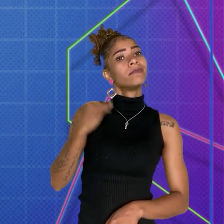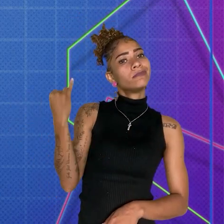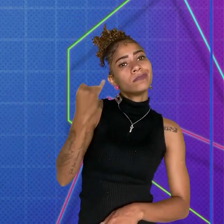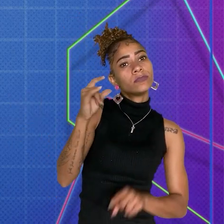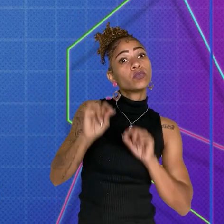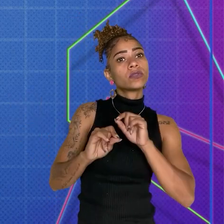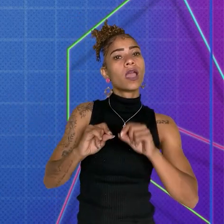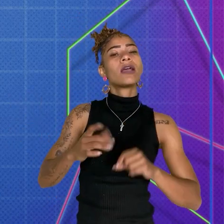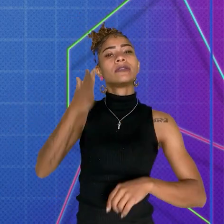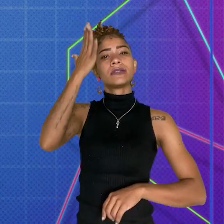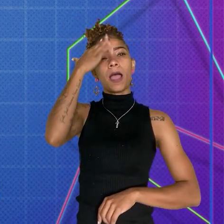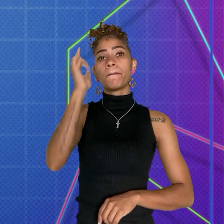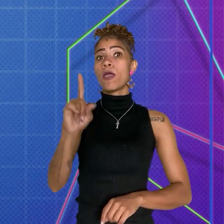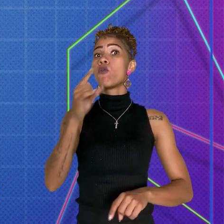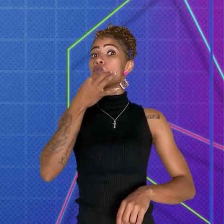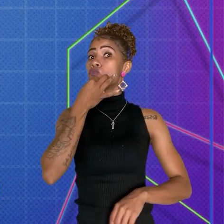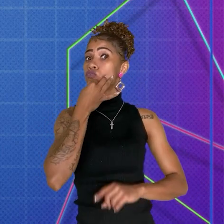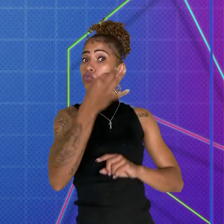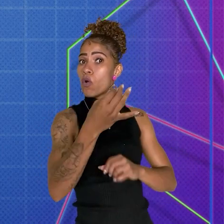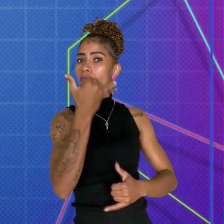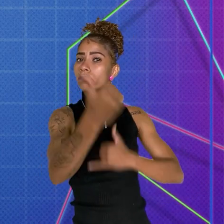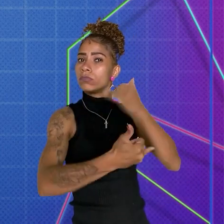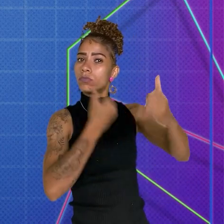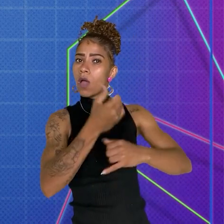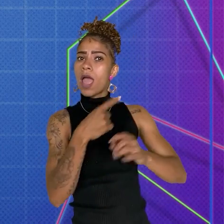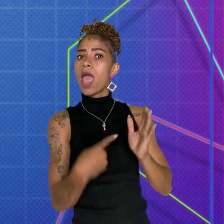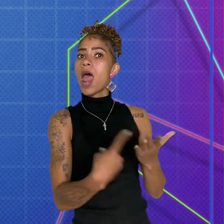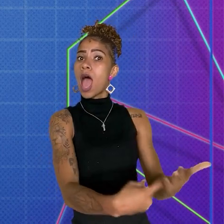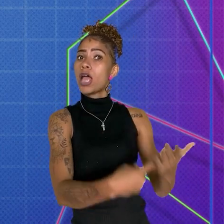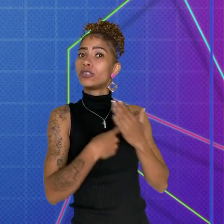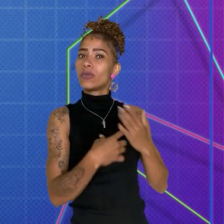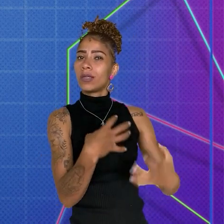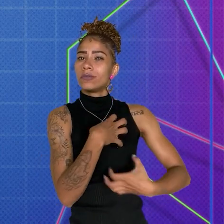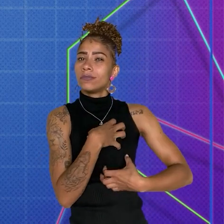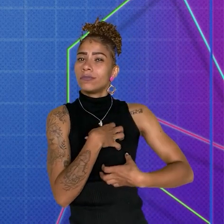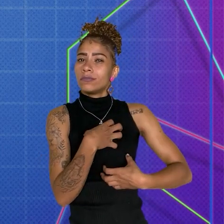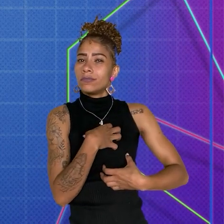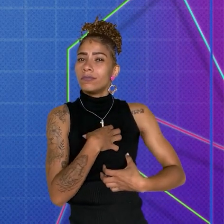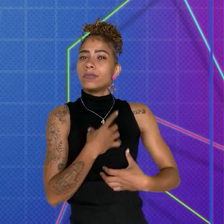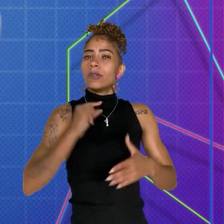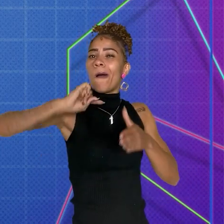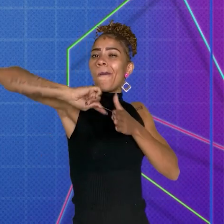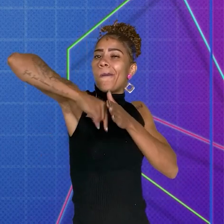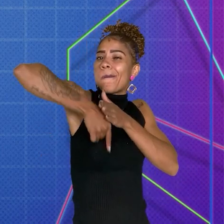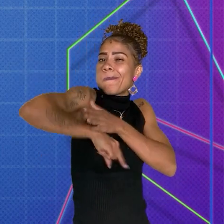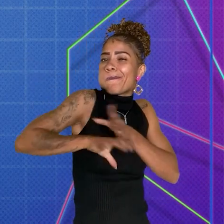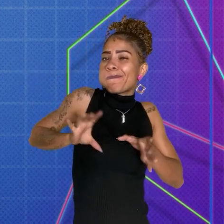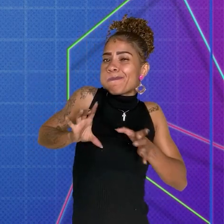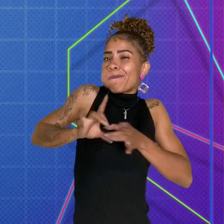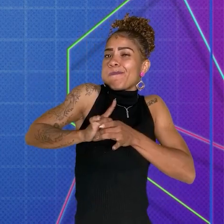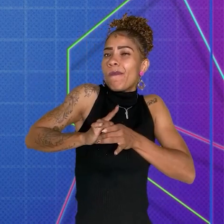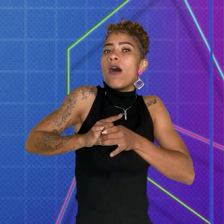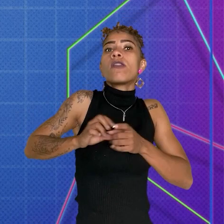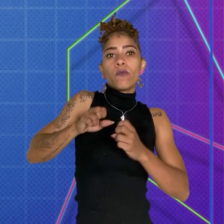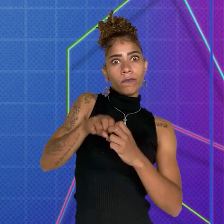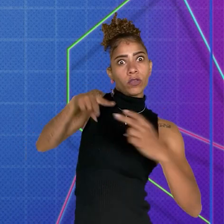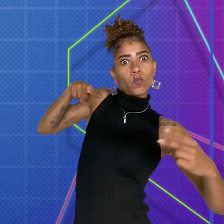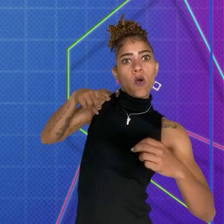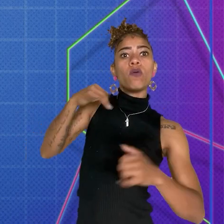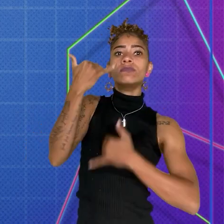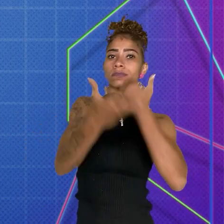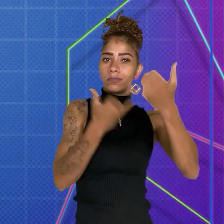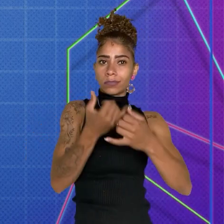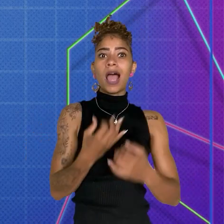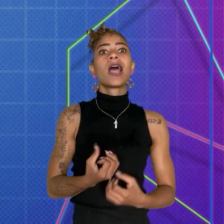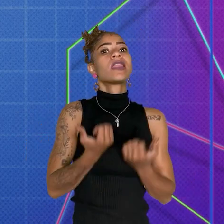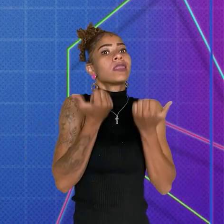A importância do mapeamento de som de objetos em jogos é que ele ajuda a criar uma sensação de profundidade e dimensão no ambiente do